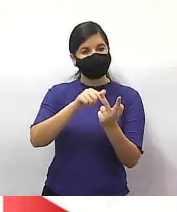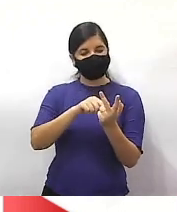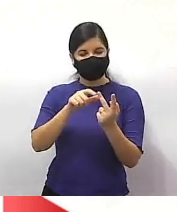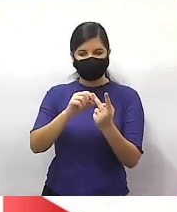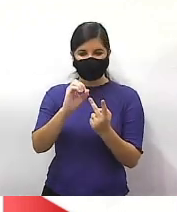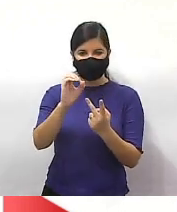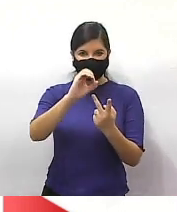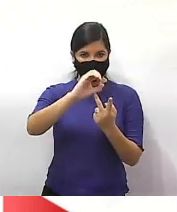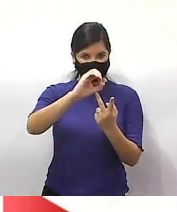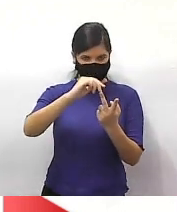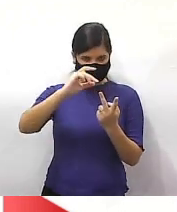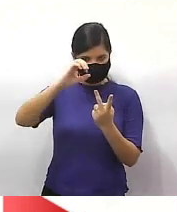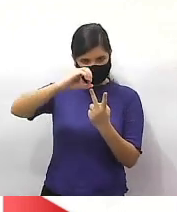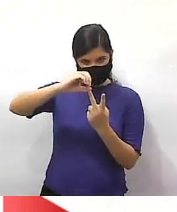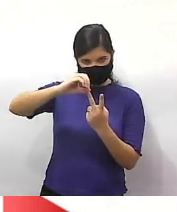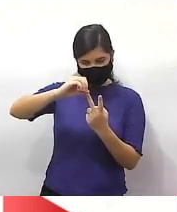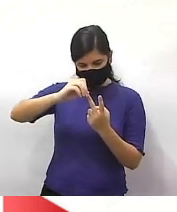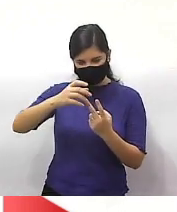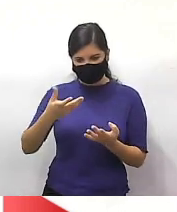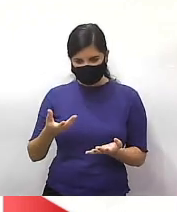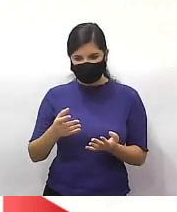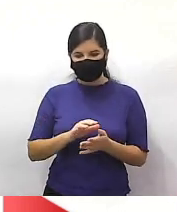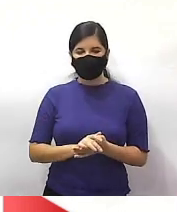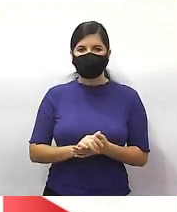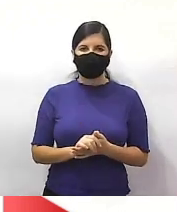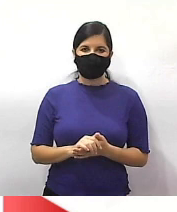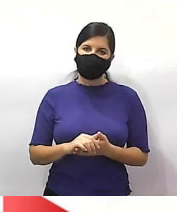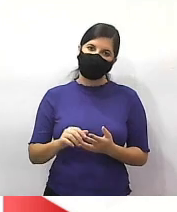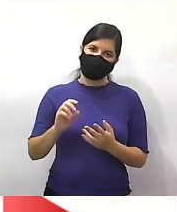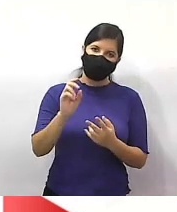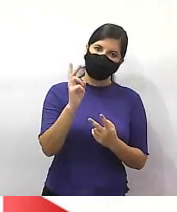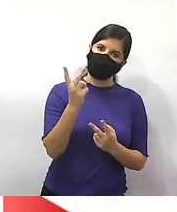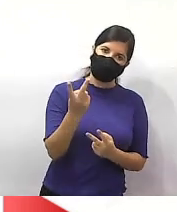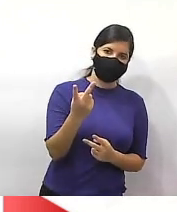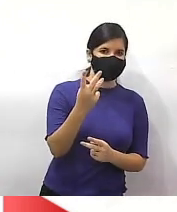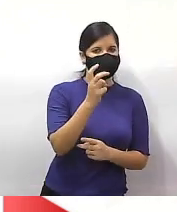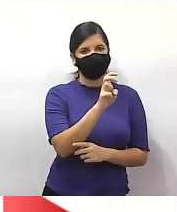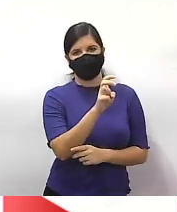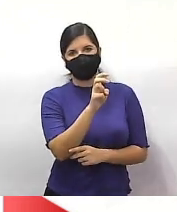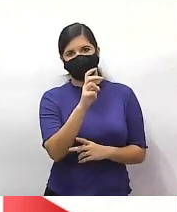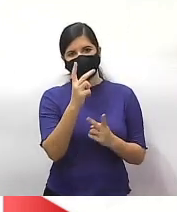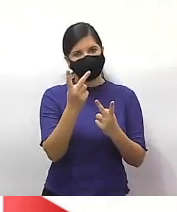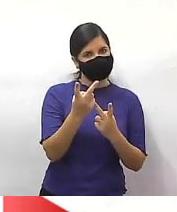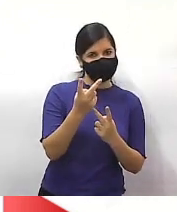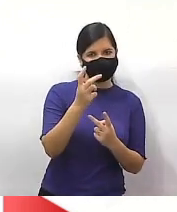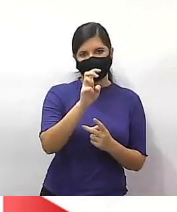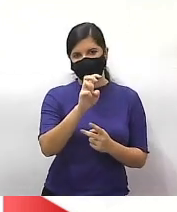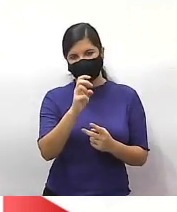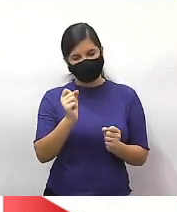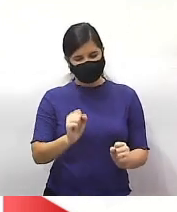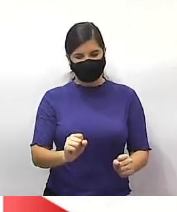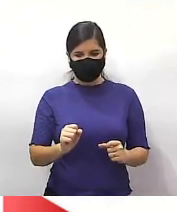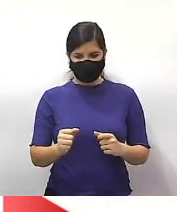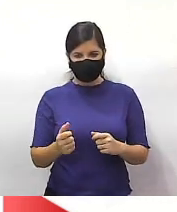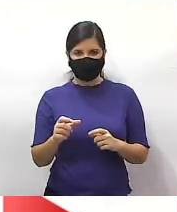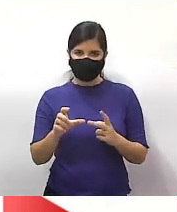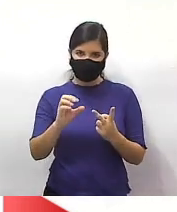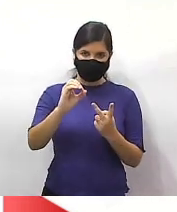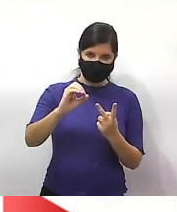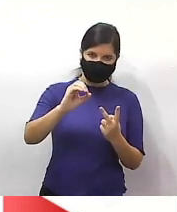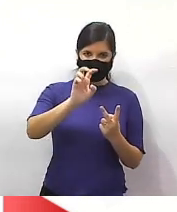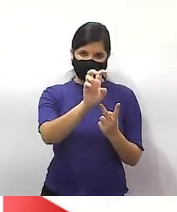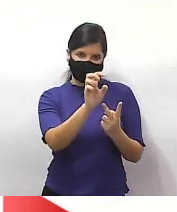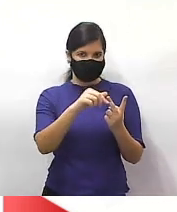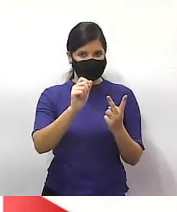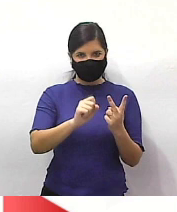em 0, olha que coincide, tá? Com 2 e 5, se liga lá. Ou em 5, 0 ou 5. Ou 0